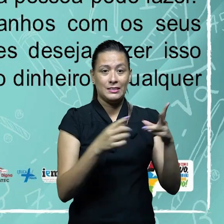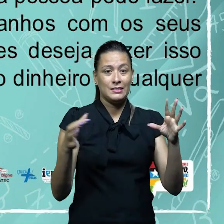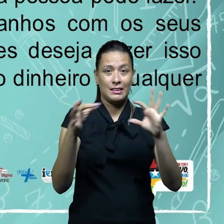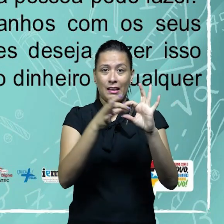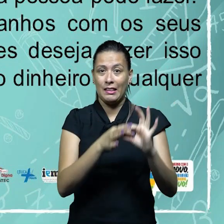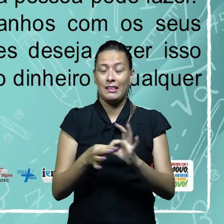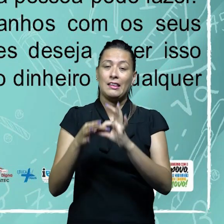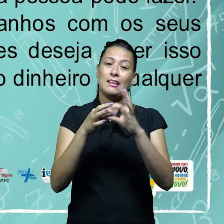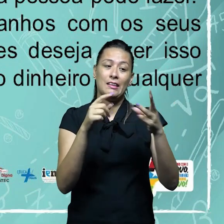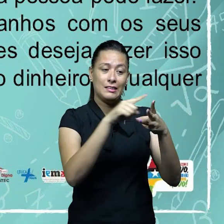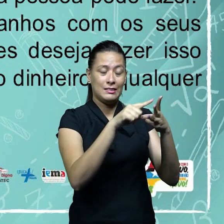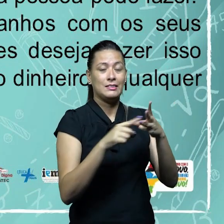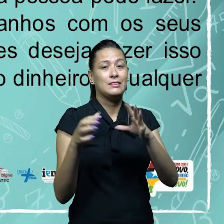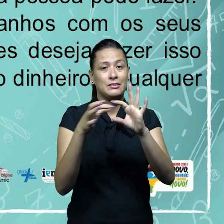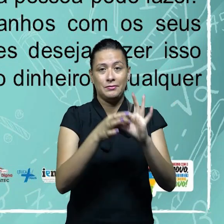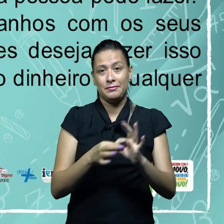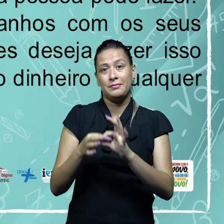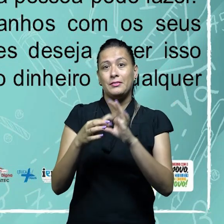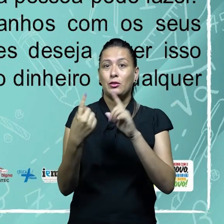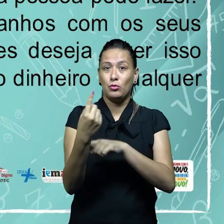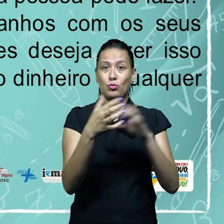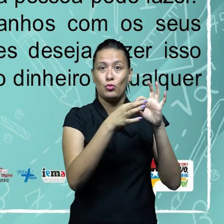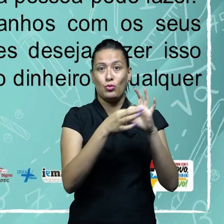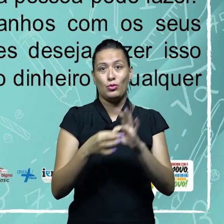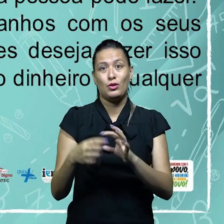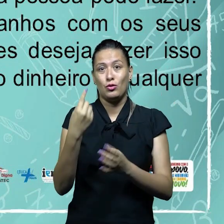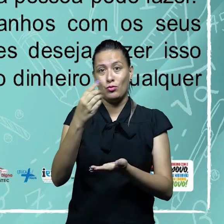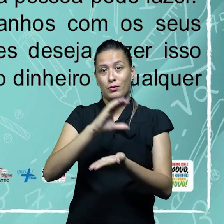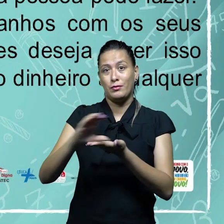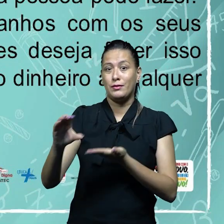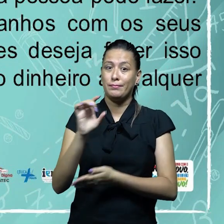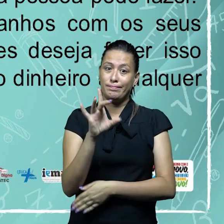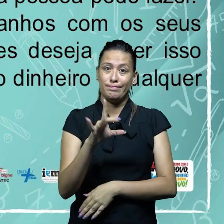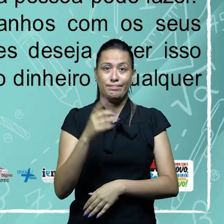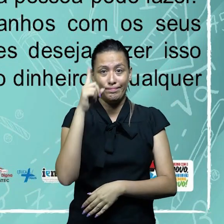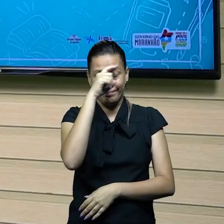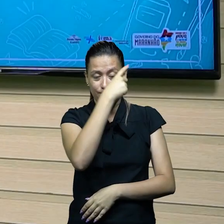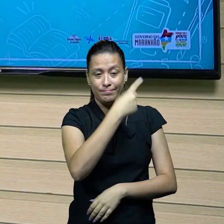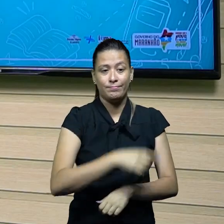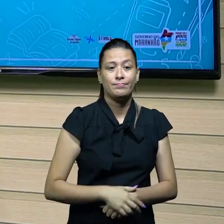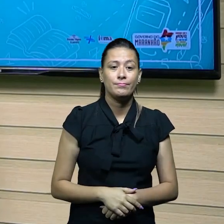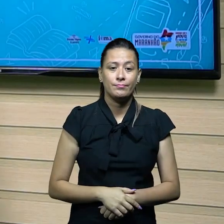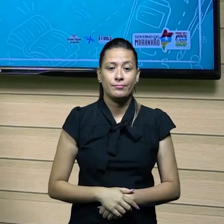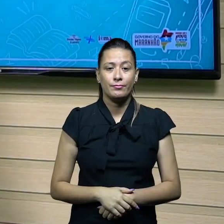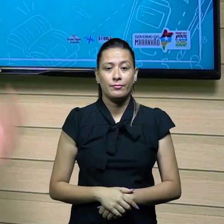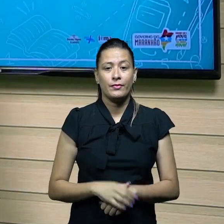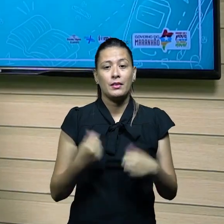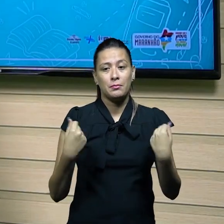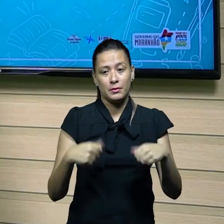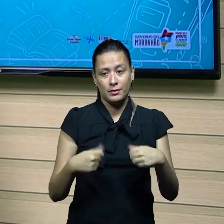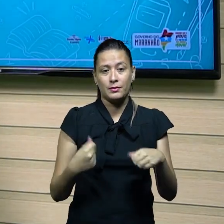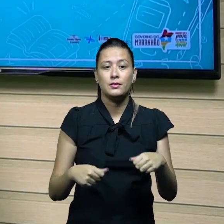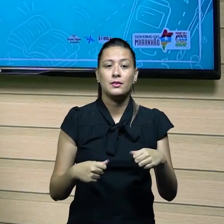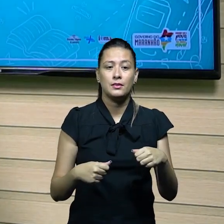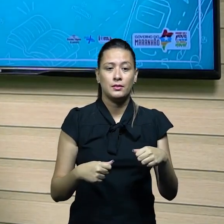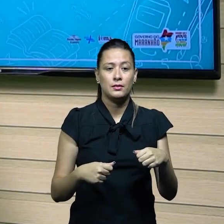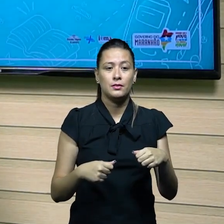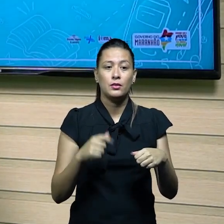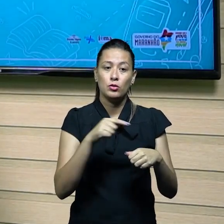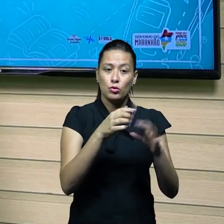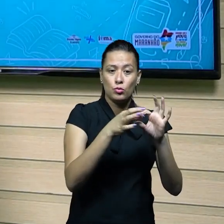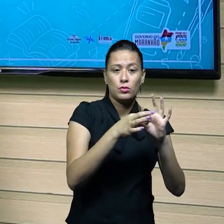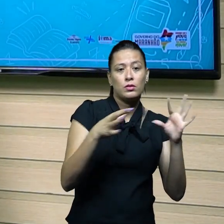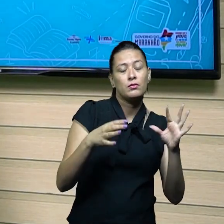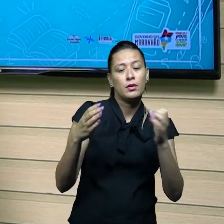vezes será necessário abrir mão de um desses elementos para garantir o outro. Ou seja, eu tenho que, do conjunto da tríade, eu tenho que deixar de